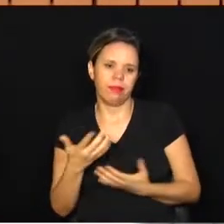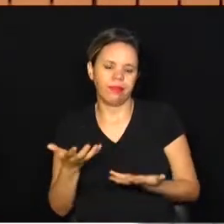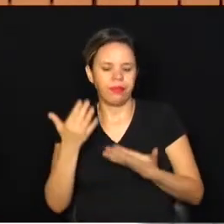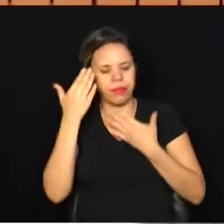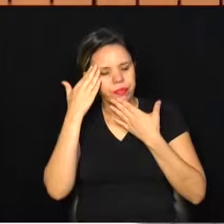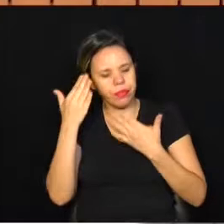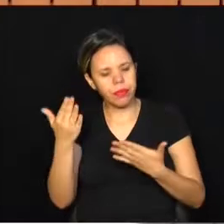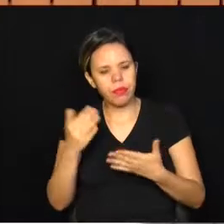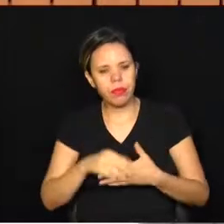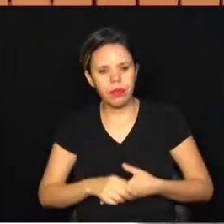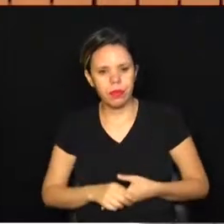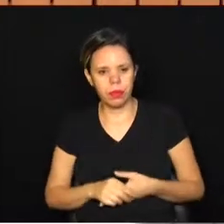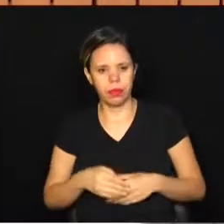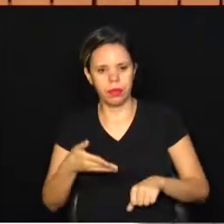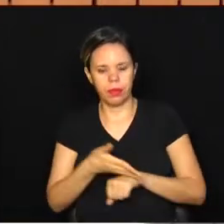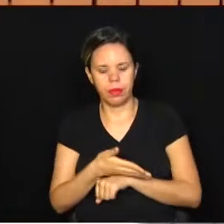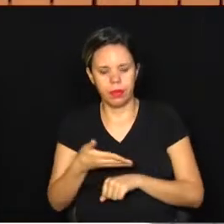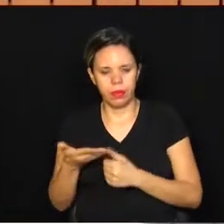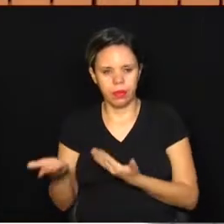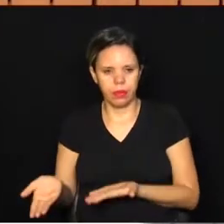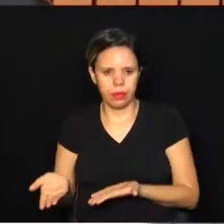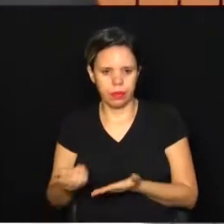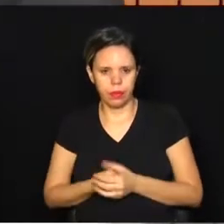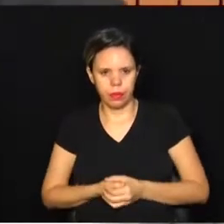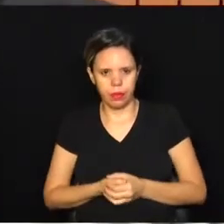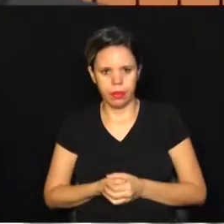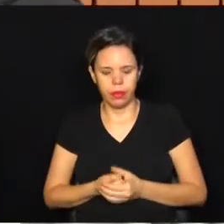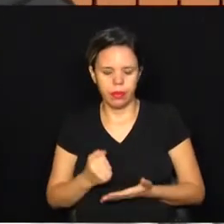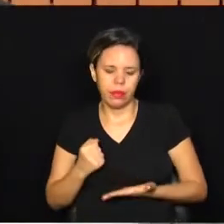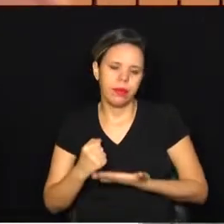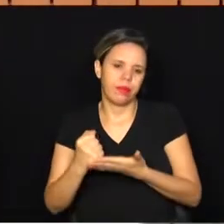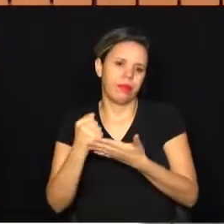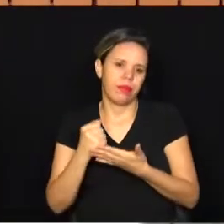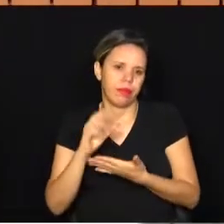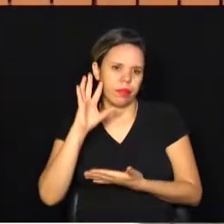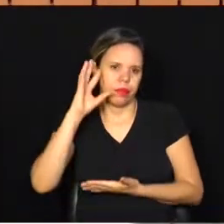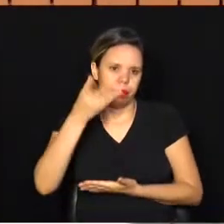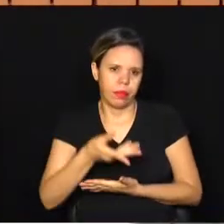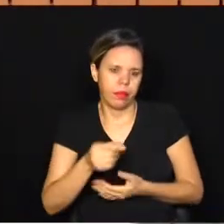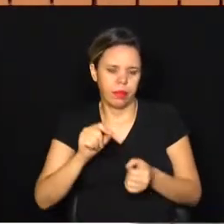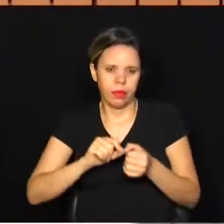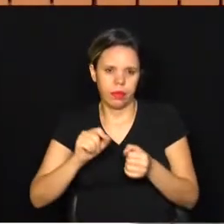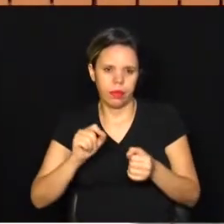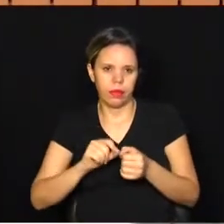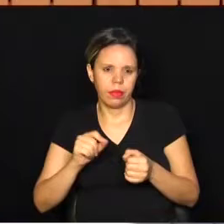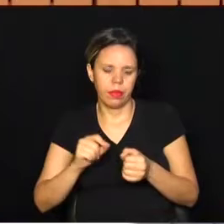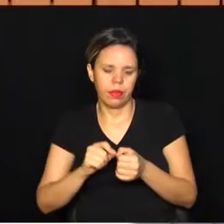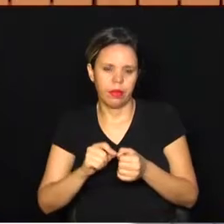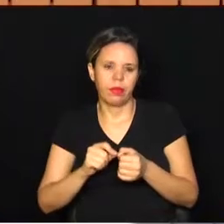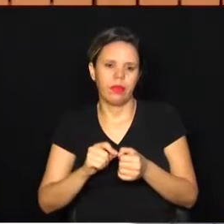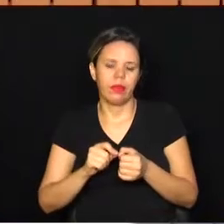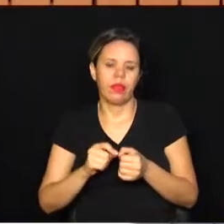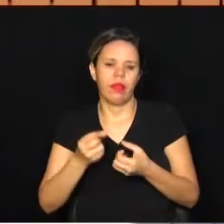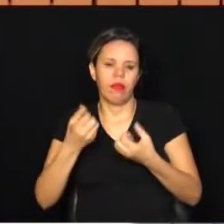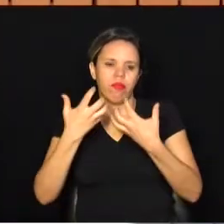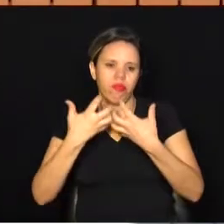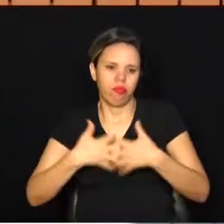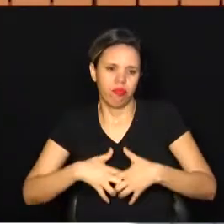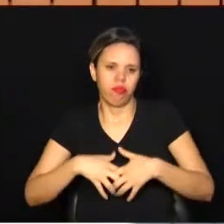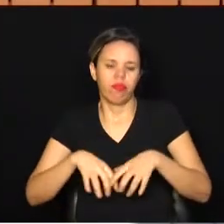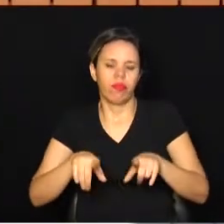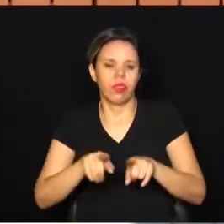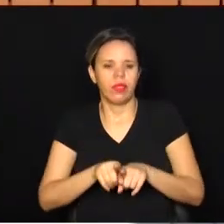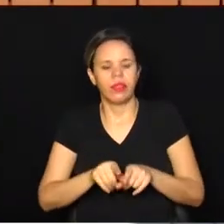agradecer muito pela participação dela aqui conosco, que vai nos ajudar também a entender e fazer esse contraponto, né? Nós dissemos